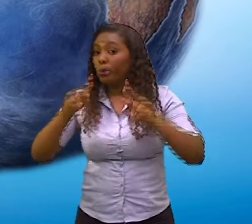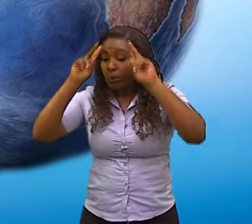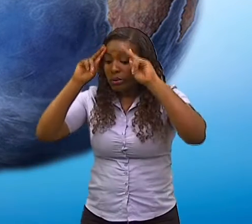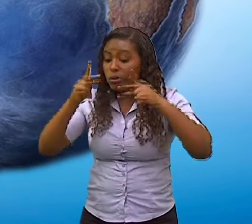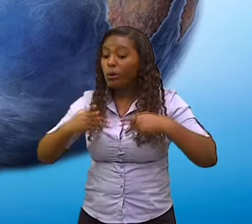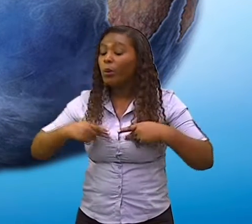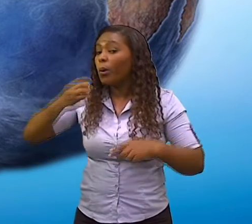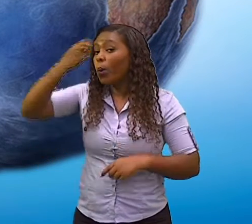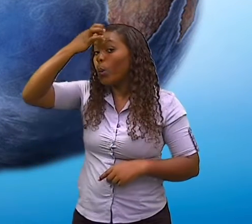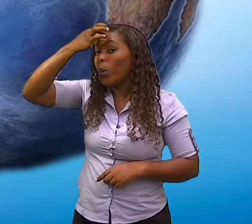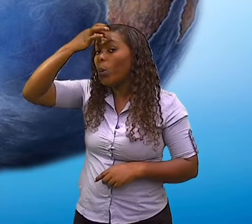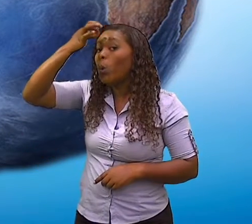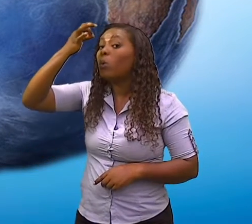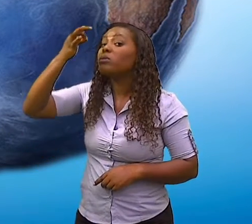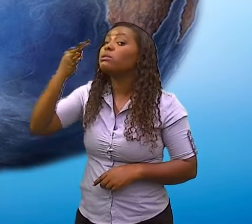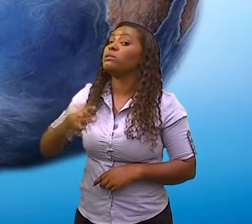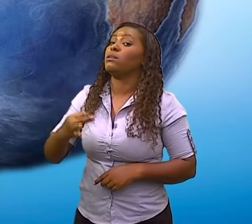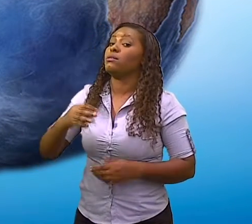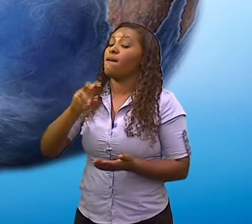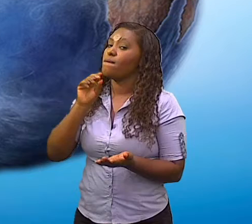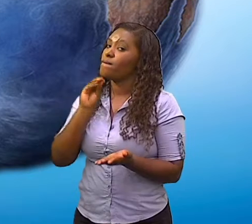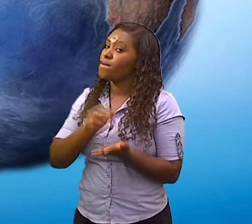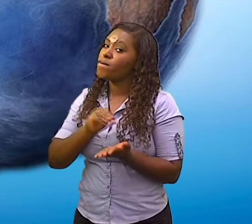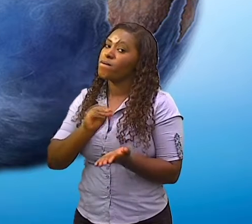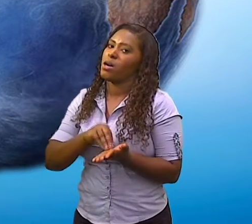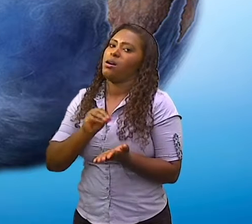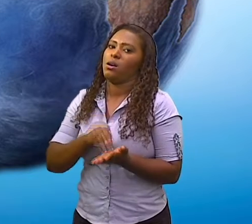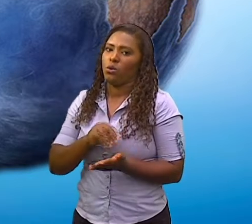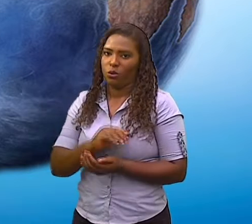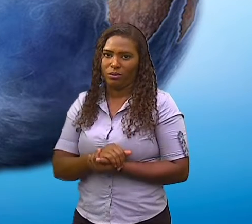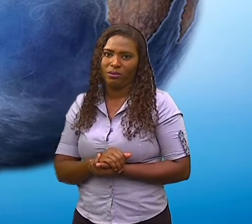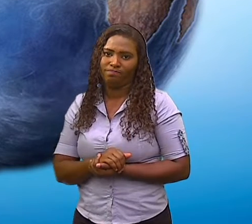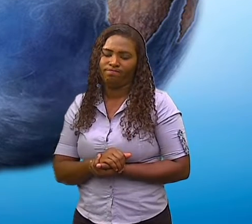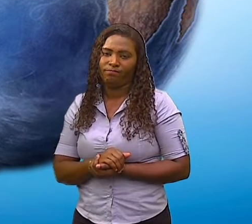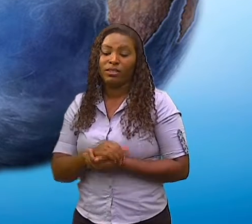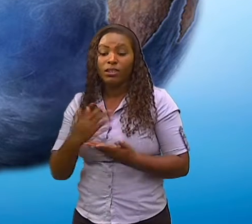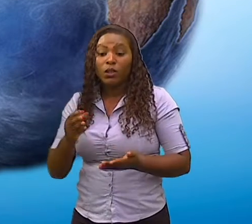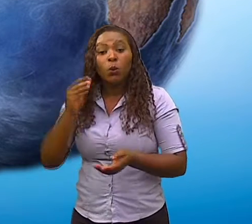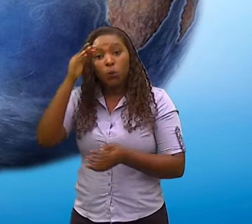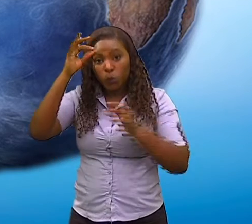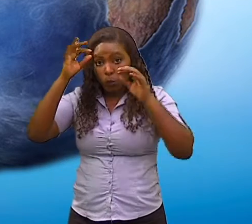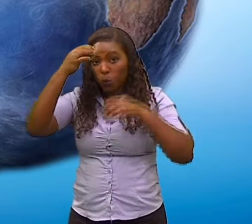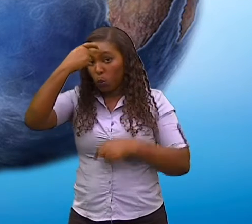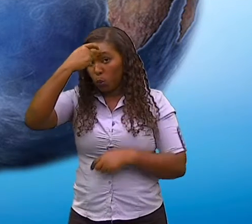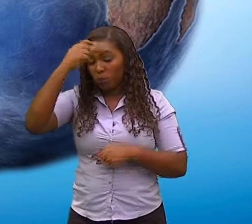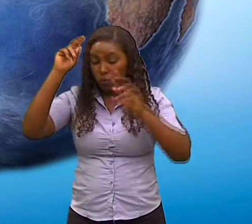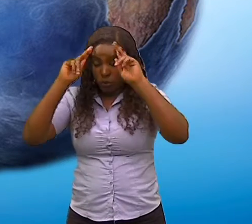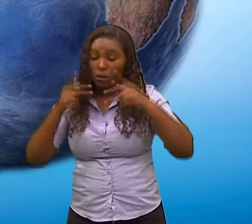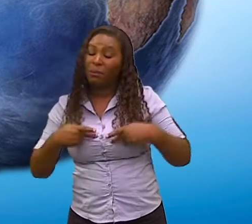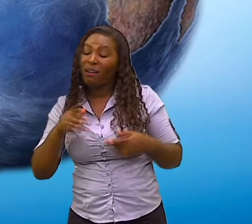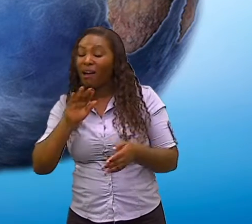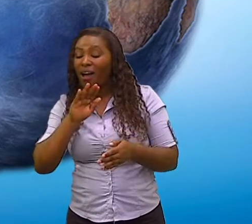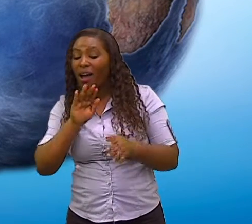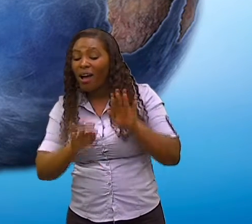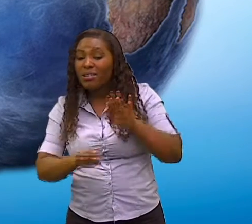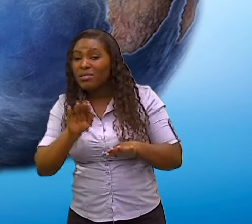humano a se perder e perder também aquilo que é mais principal. Mas aí você me